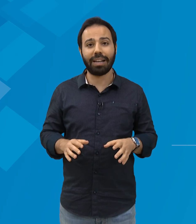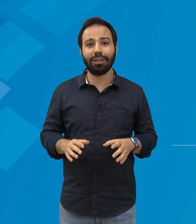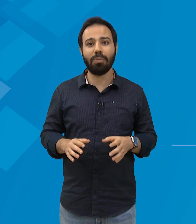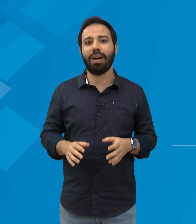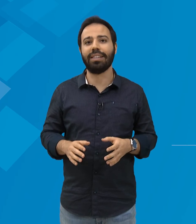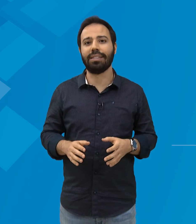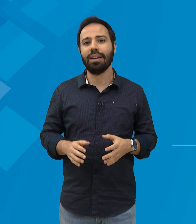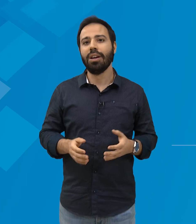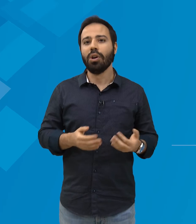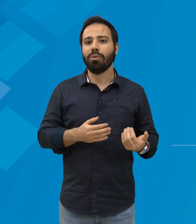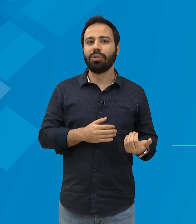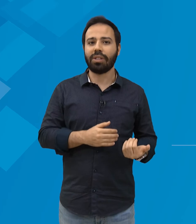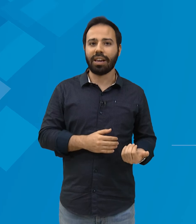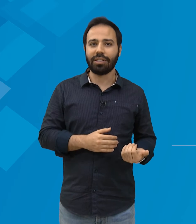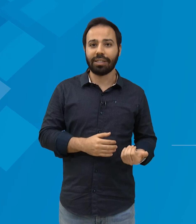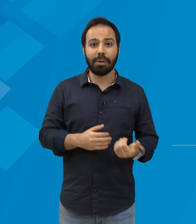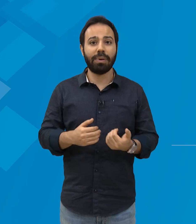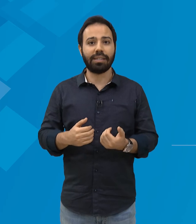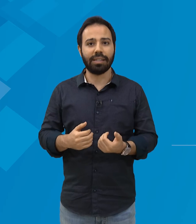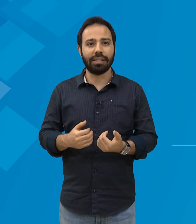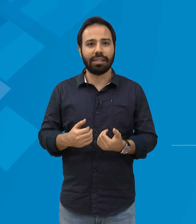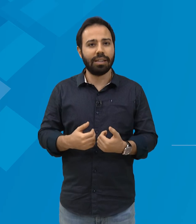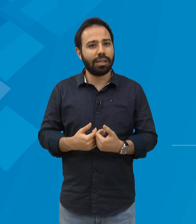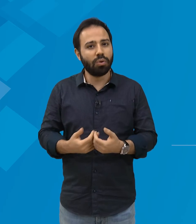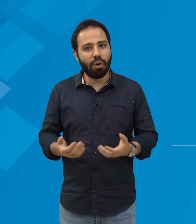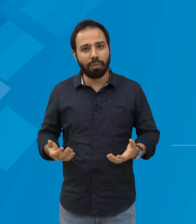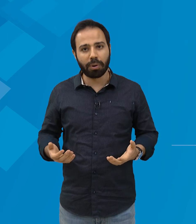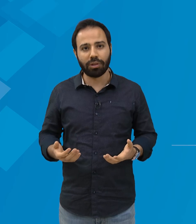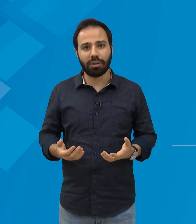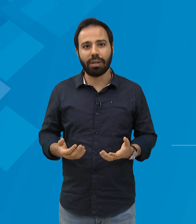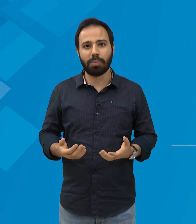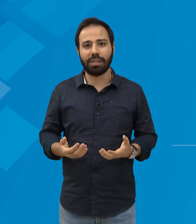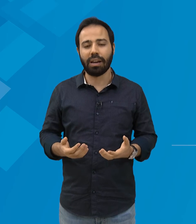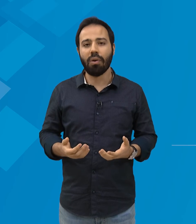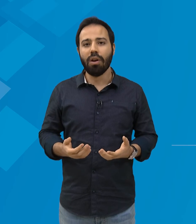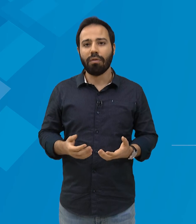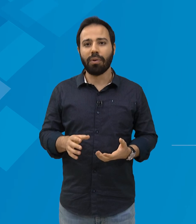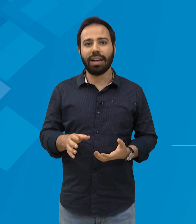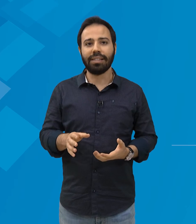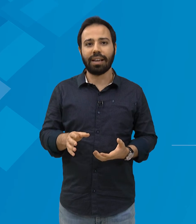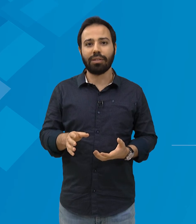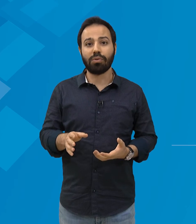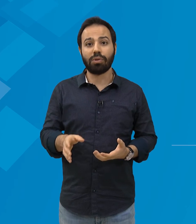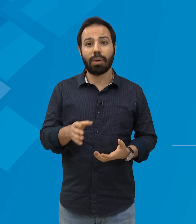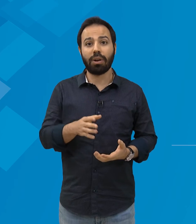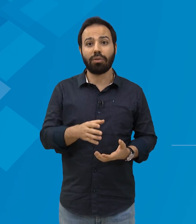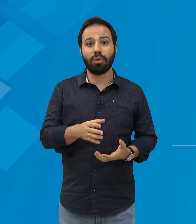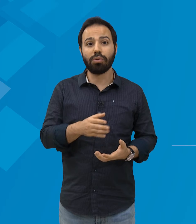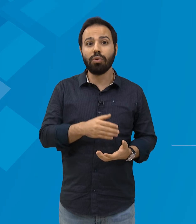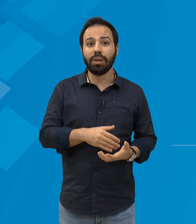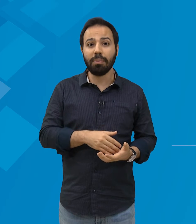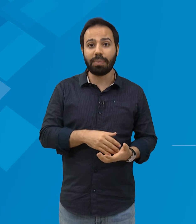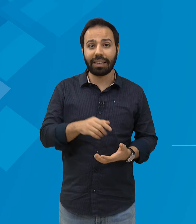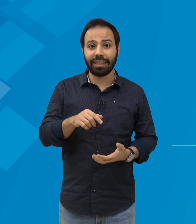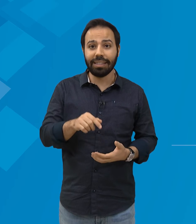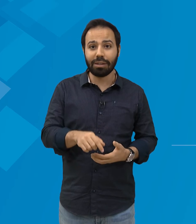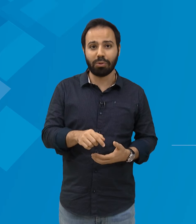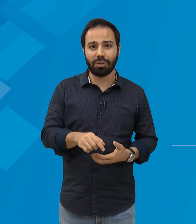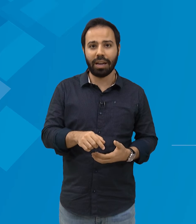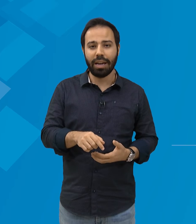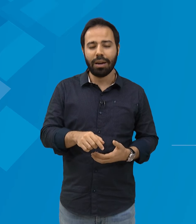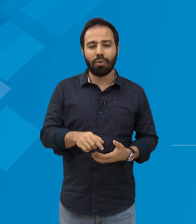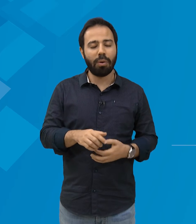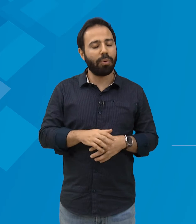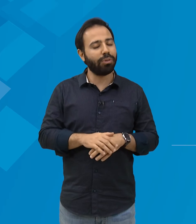totalmente fabricado no país. Os testes e pesquisas desse novo projeto aeroespacial foram realizados nos laboratórios do INPE aqui em